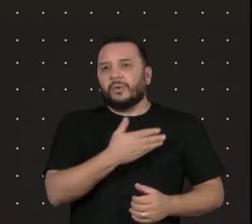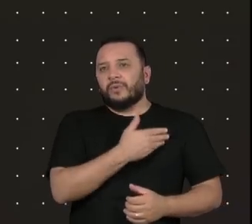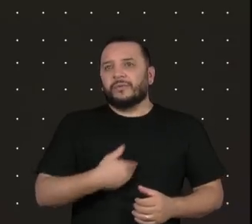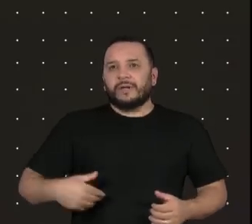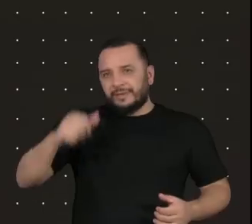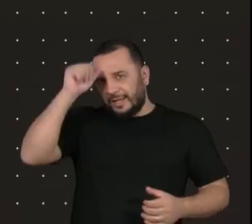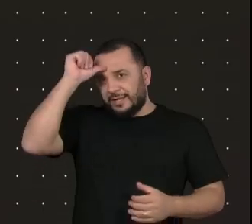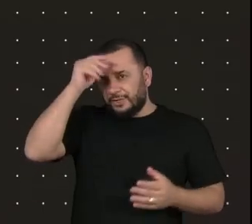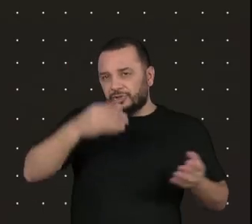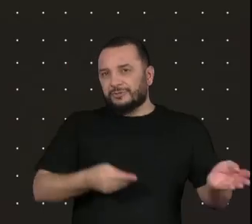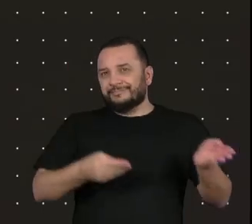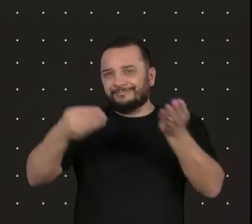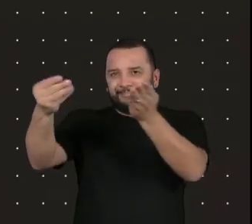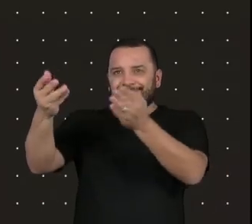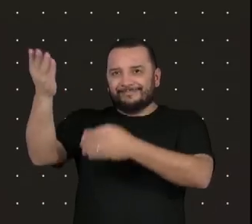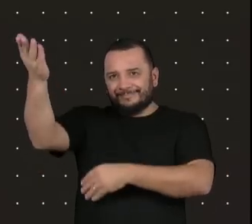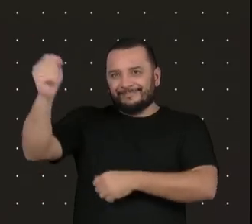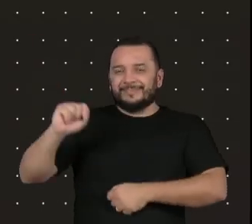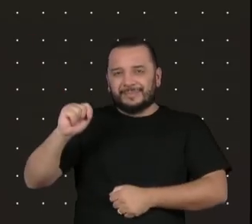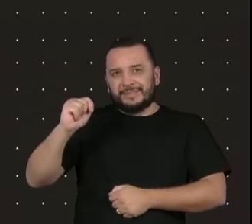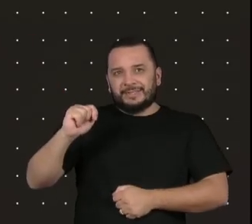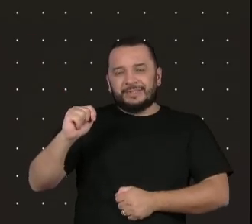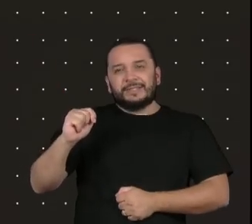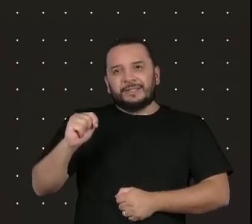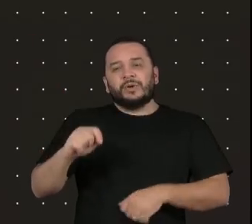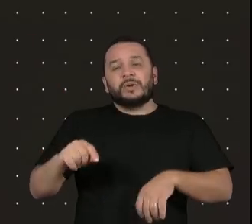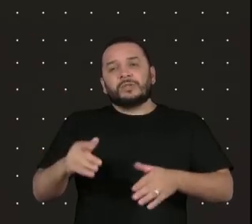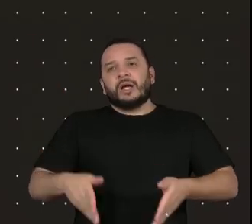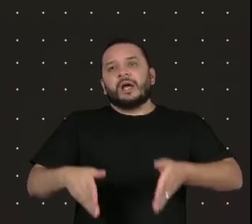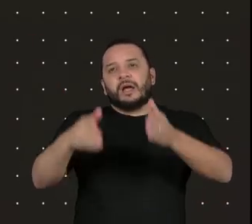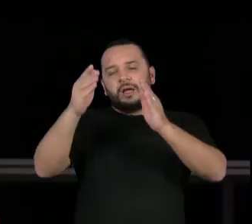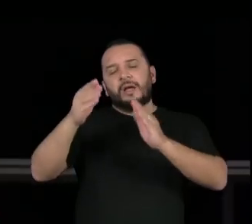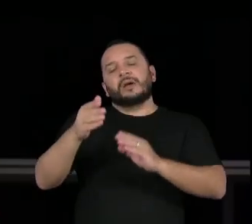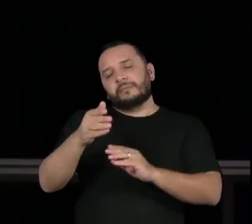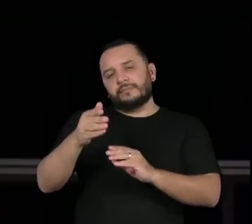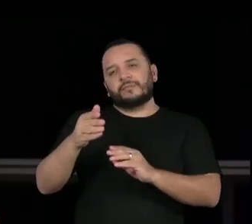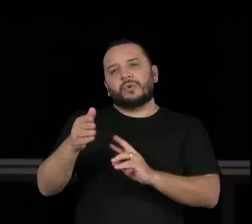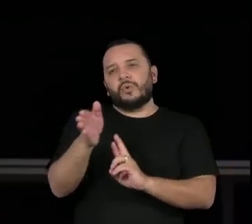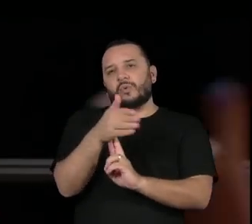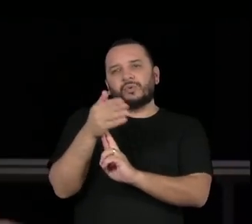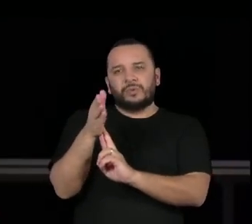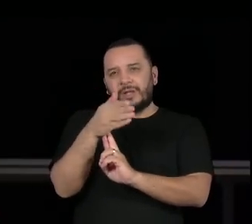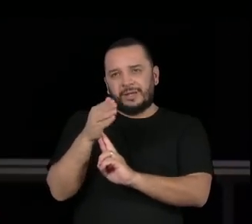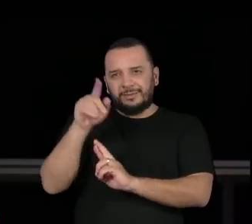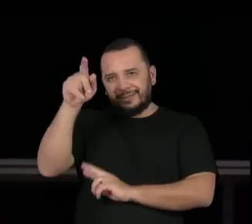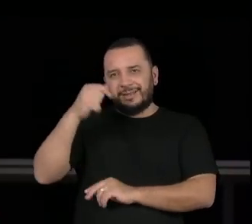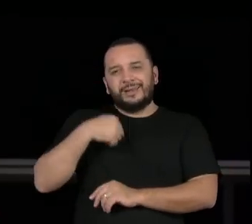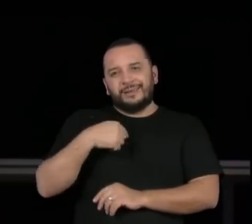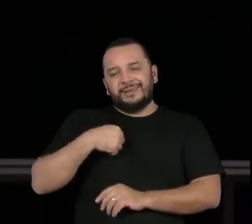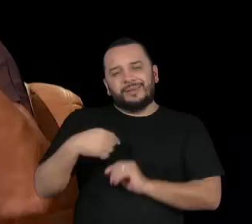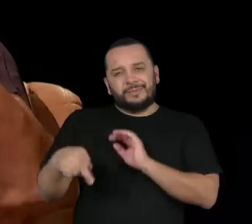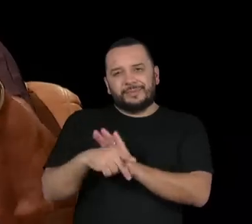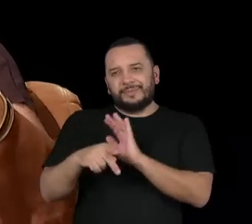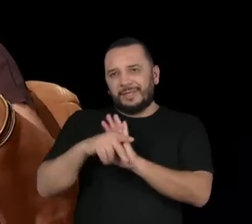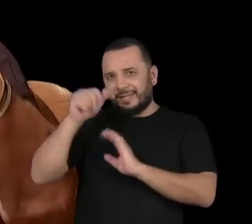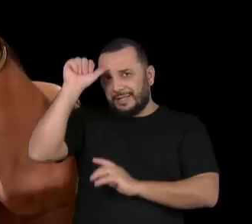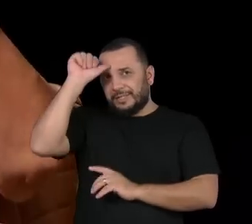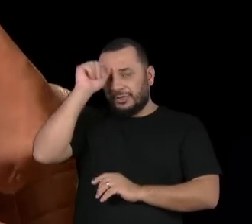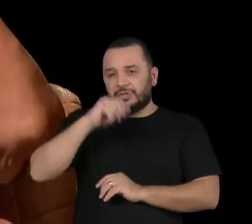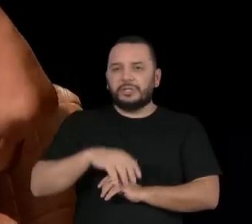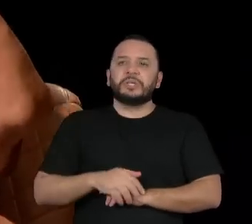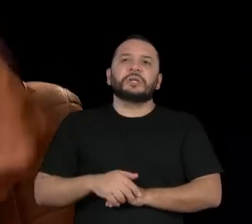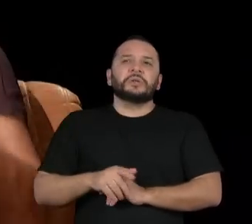do consulado da Índia, no Brasil. Bom, não deu outra, né? A senhora